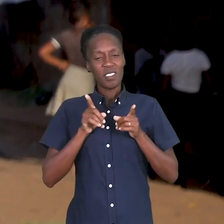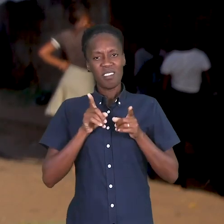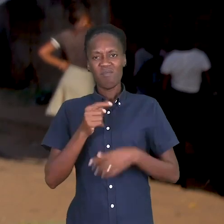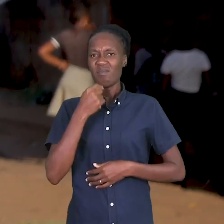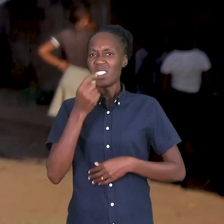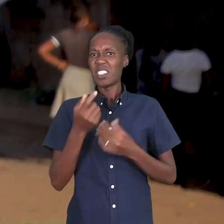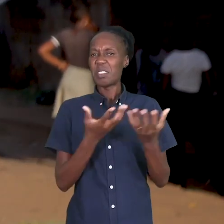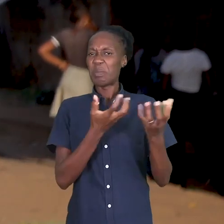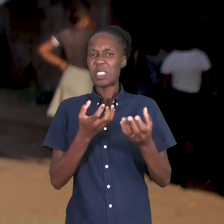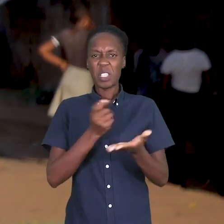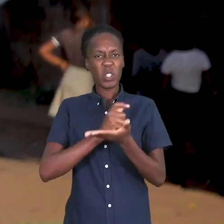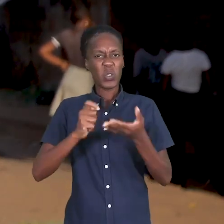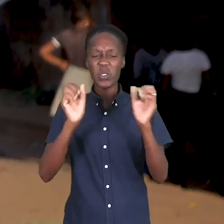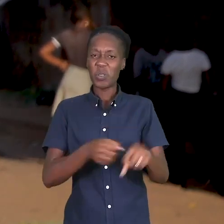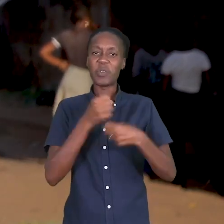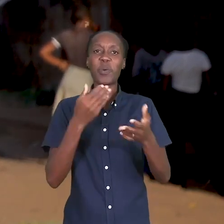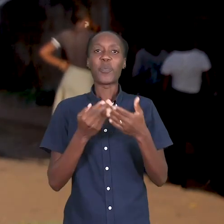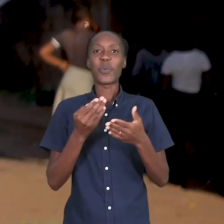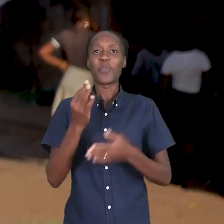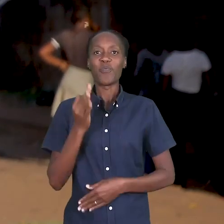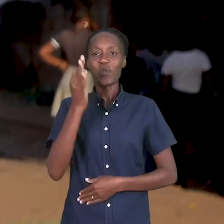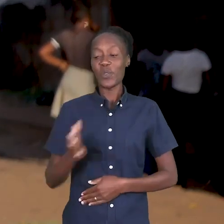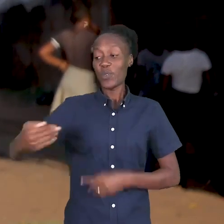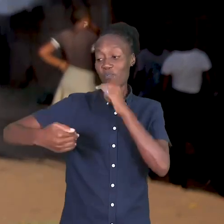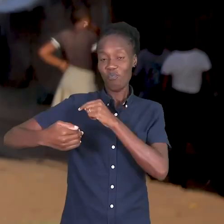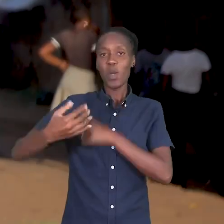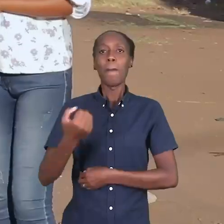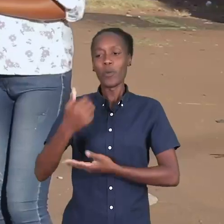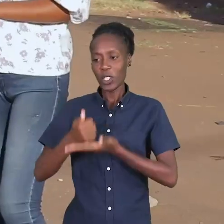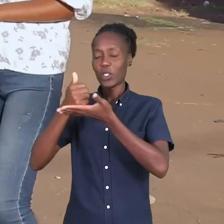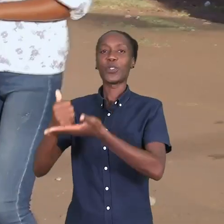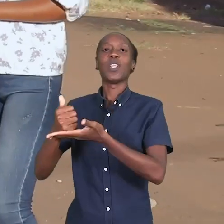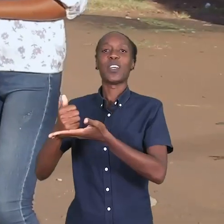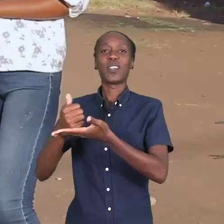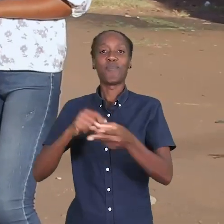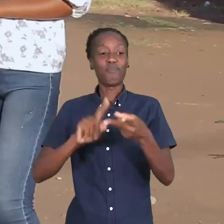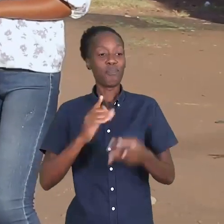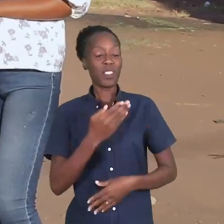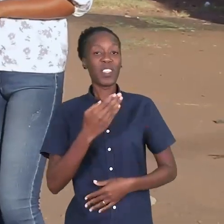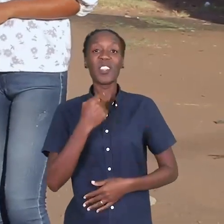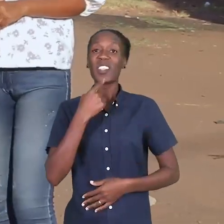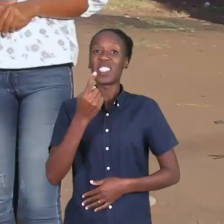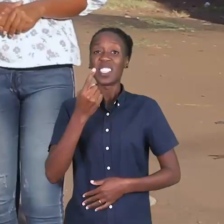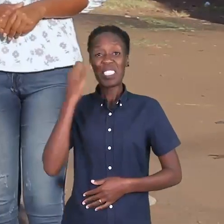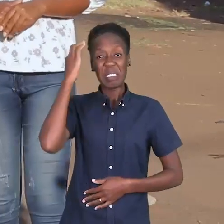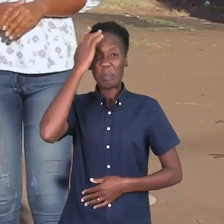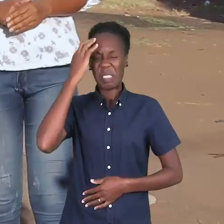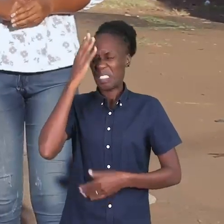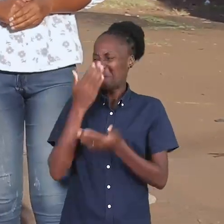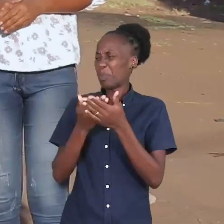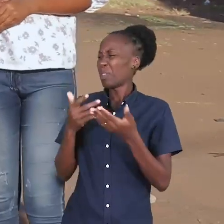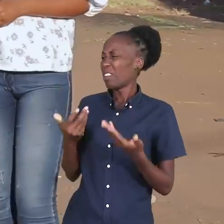Meninas não precisam estudar, porque afinal de contas, os maridos vão sustentar. É o que se pensa e o que se diz,